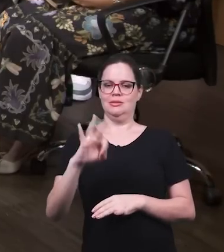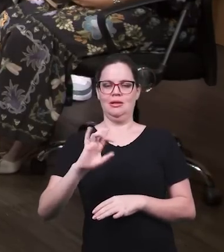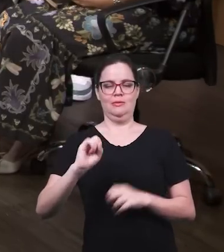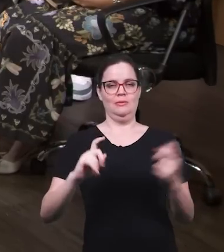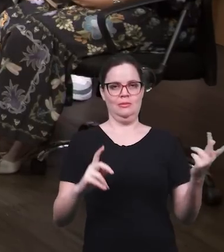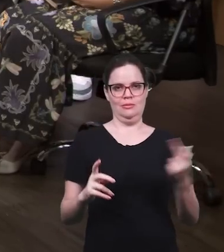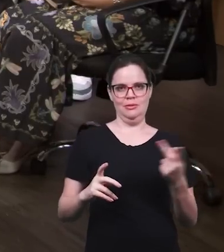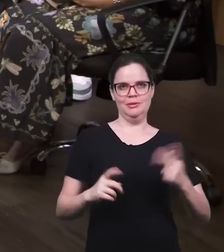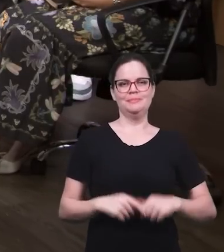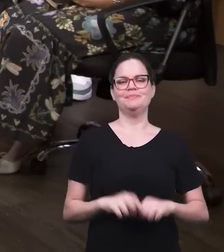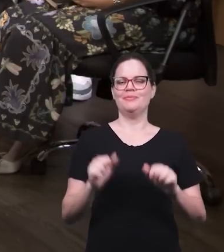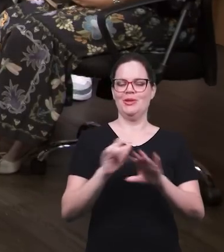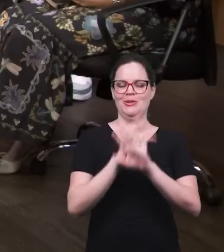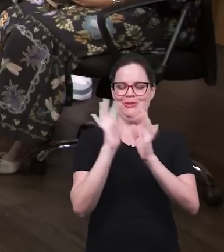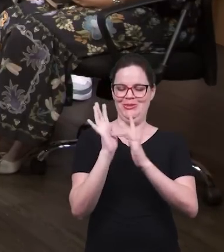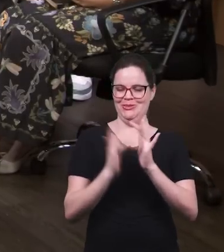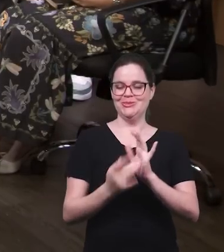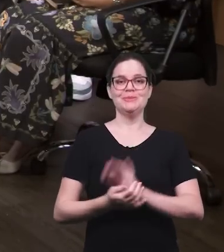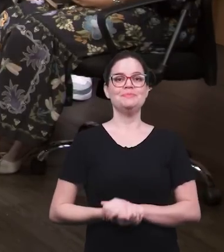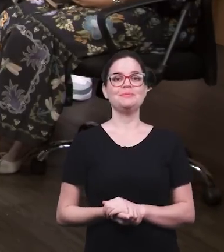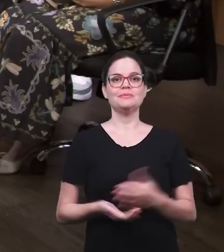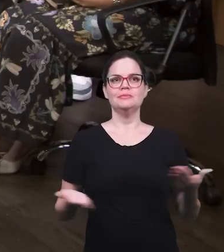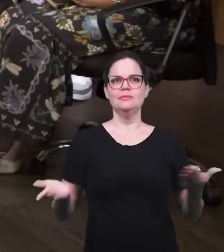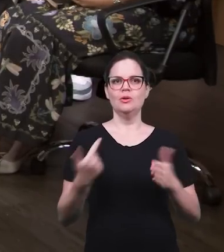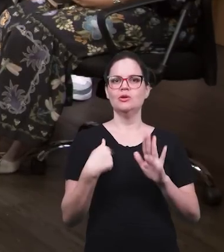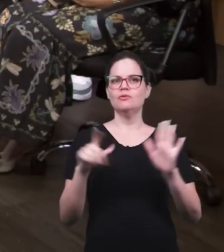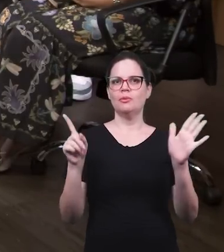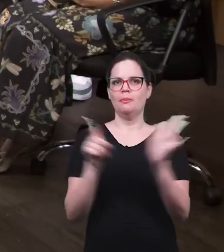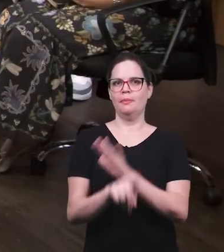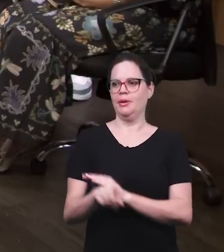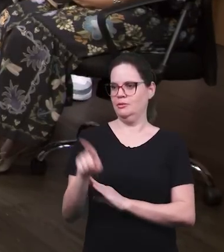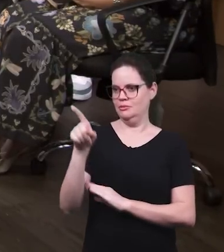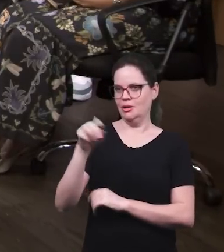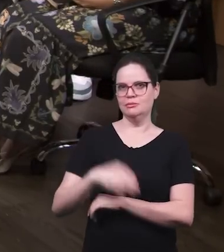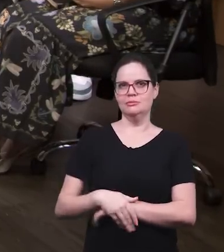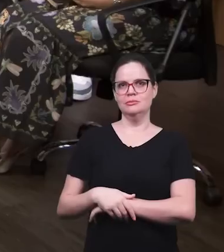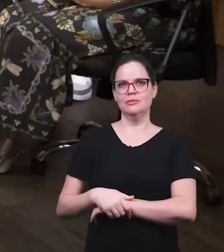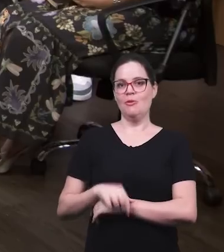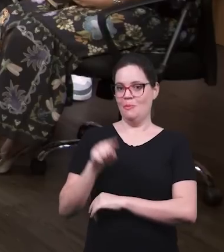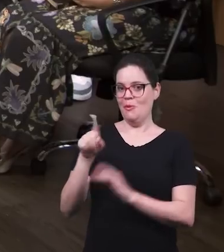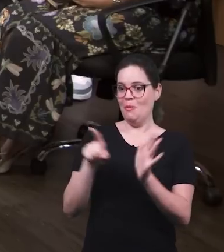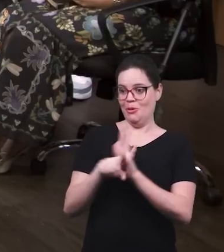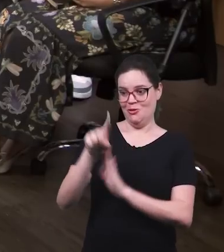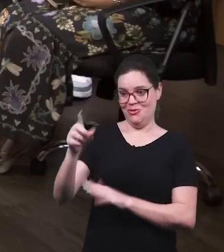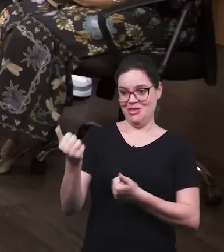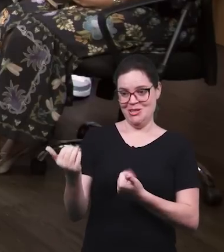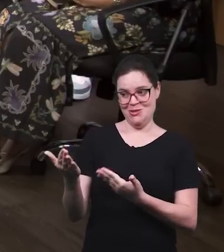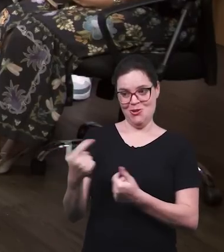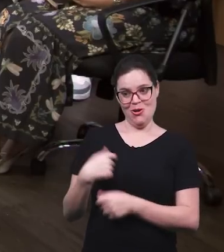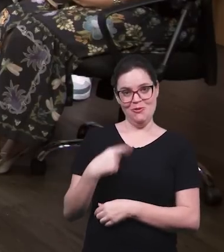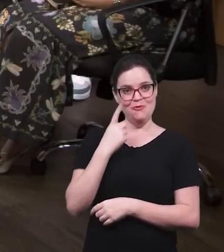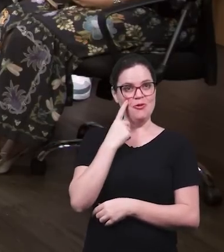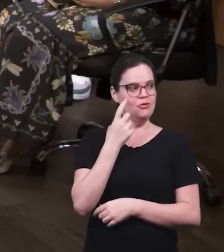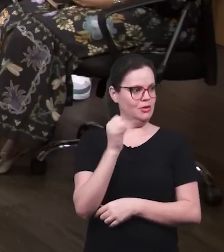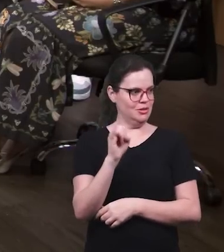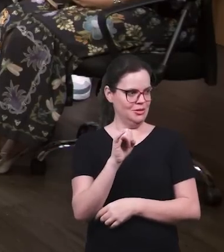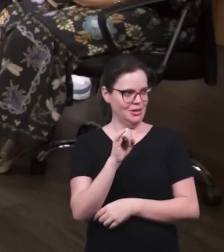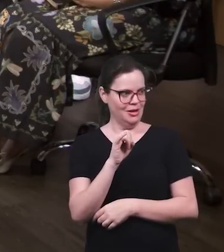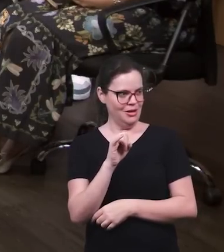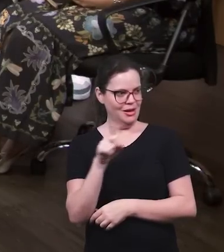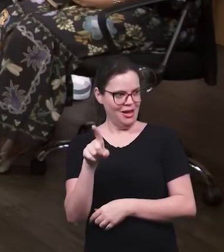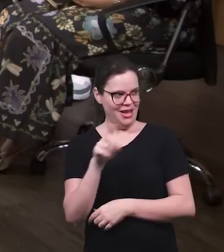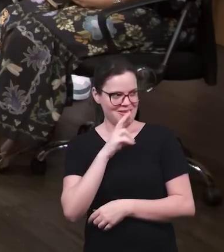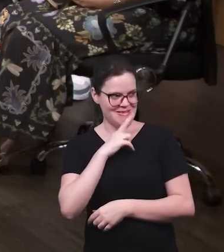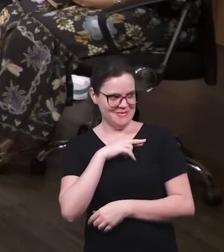Agora eu vou fazer uma coisa aqui que não está no script, né? Eu vou fazer uma pergunta para o Davidson. Será que ele vai acertar a responder? Olha, eu acho